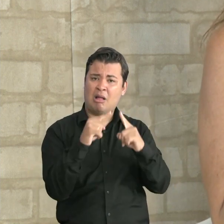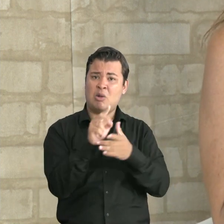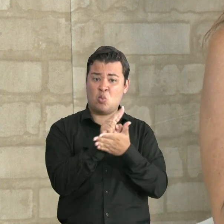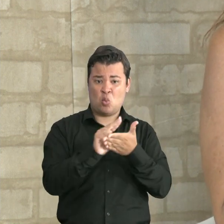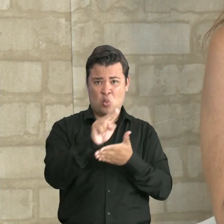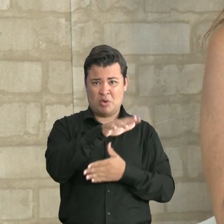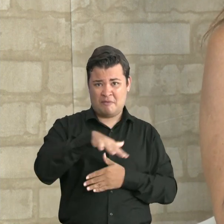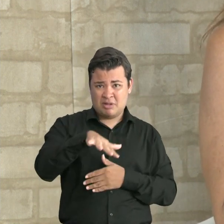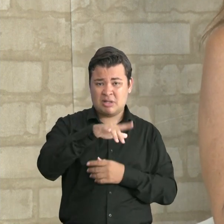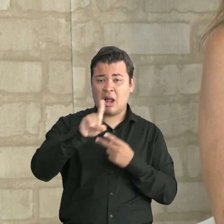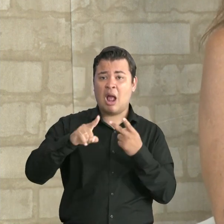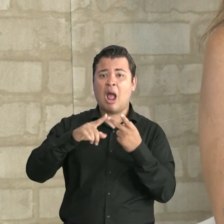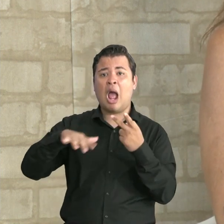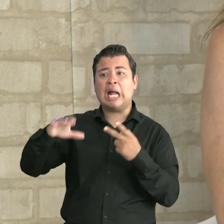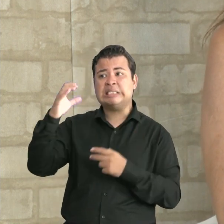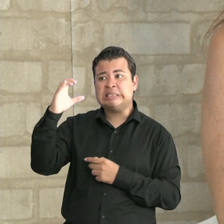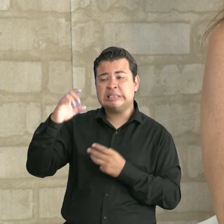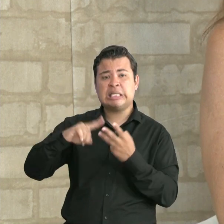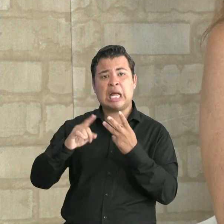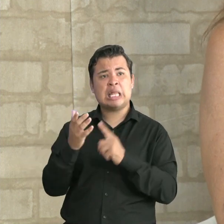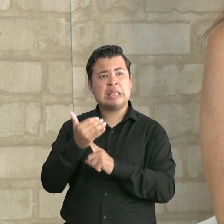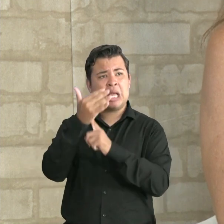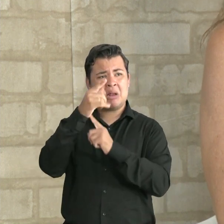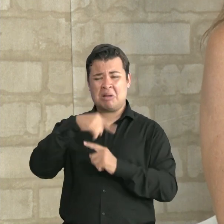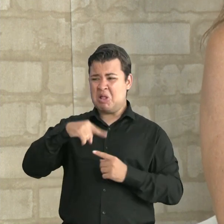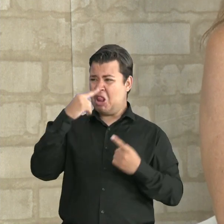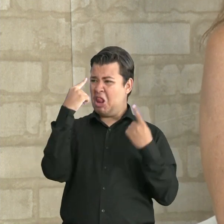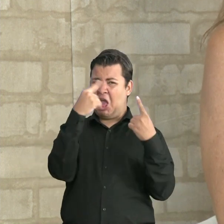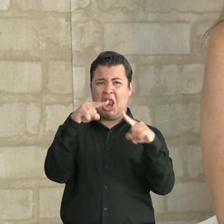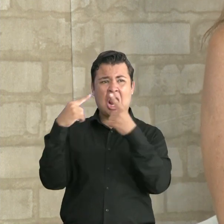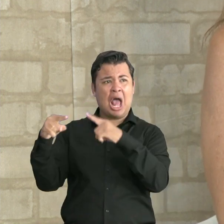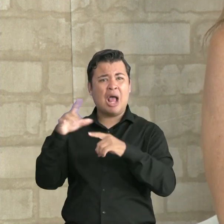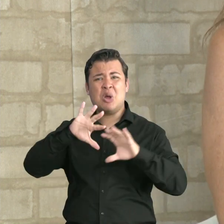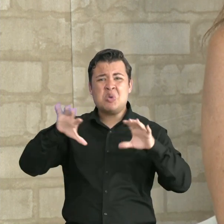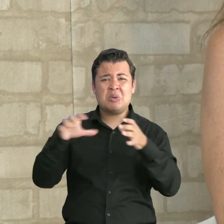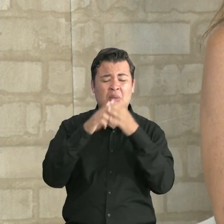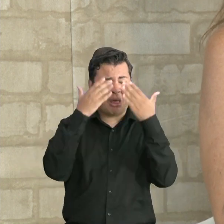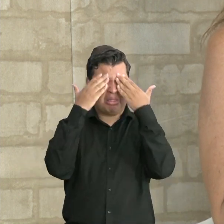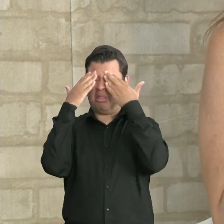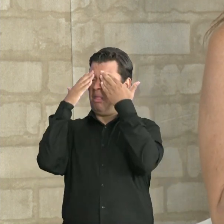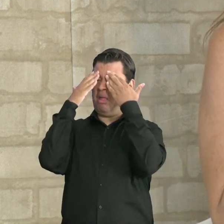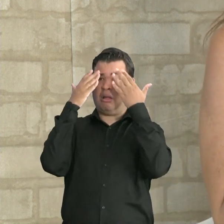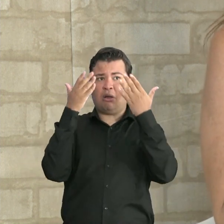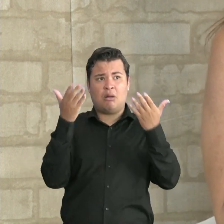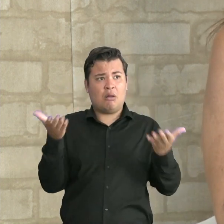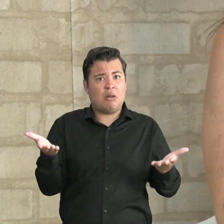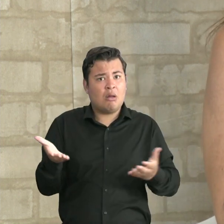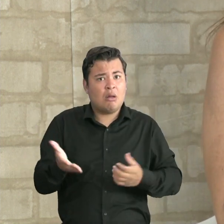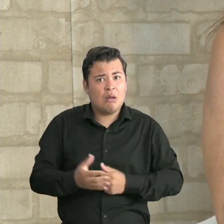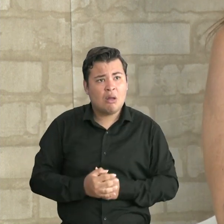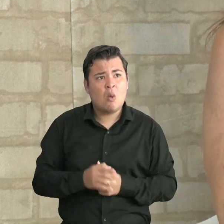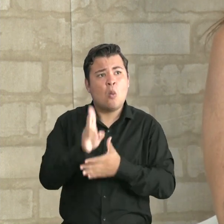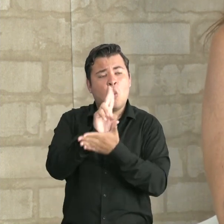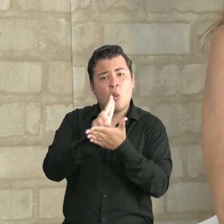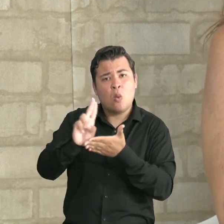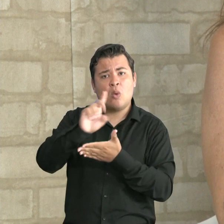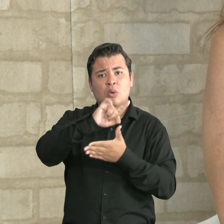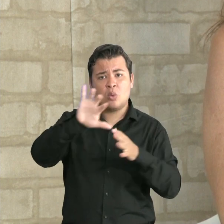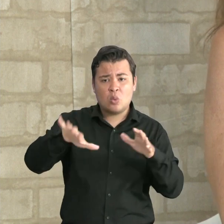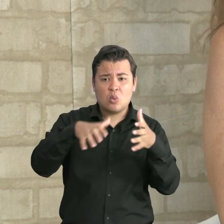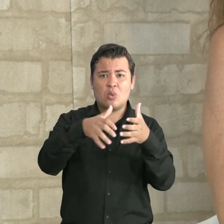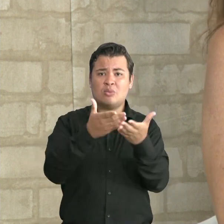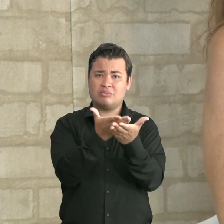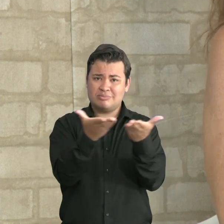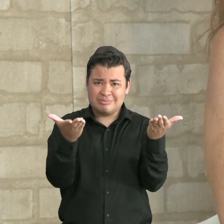à ciência, à tecnologia, um negacionismo muito grande em relação a isso, às universidades.